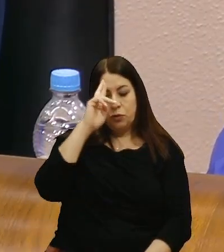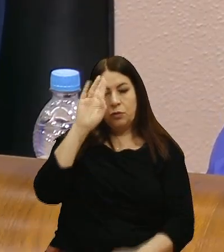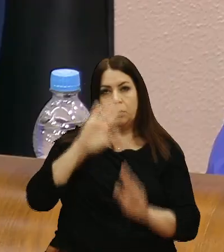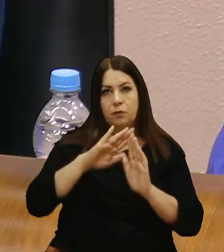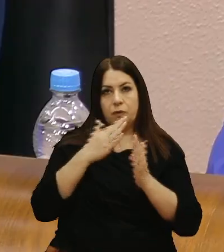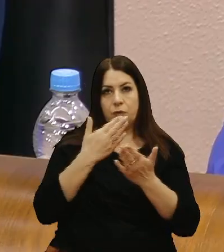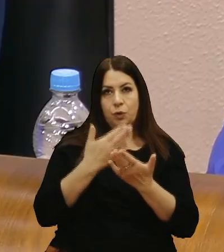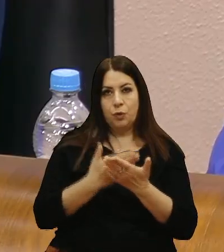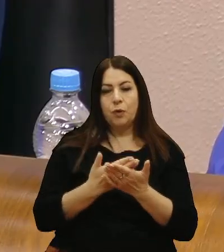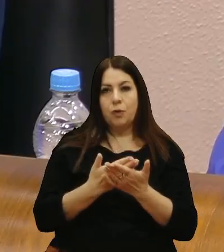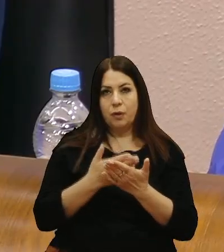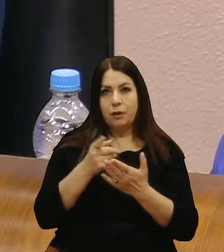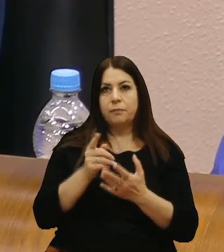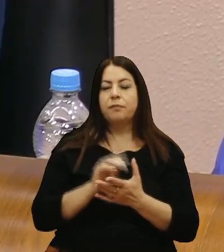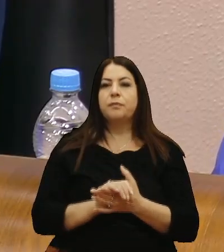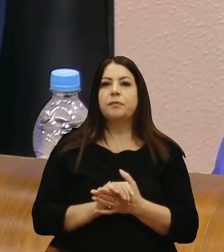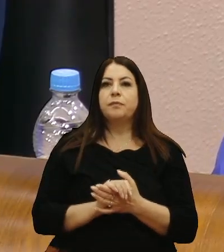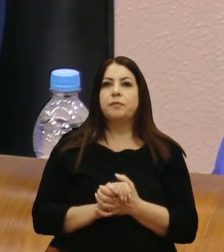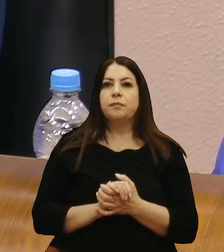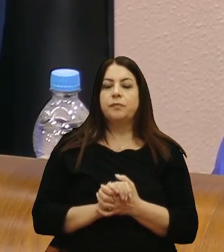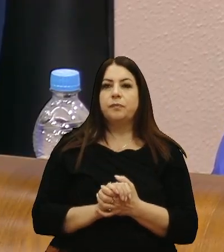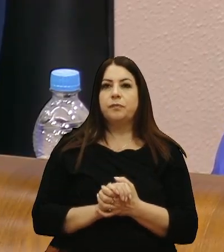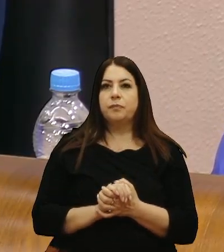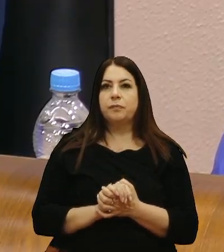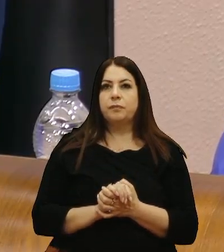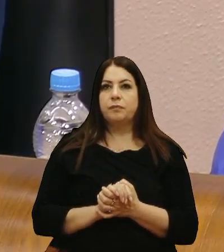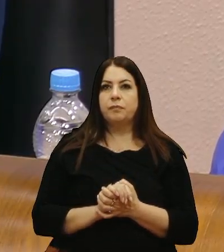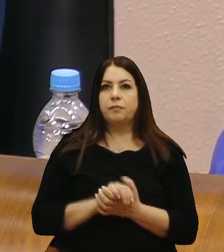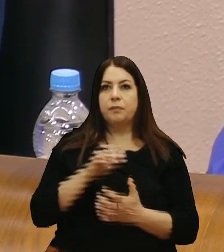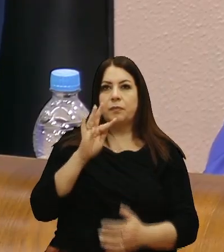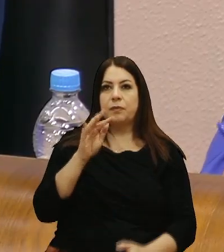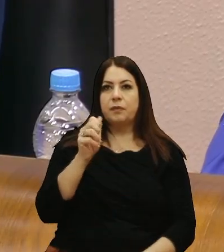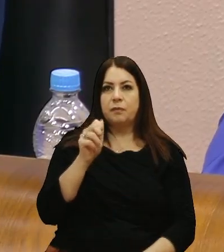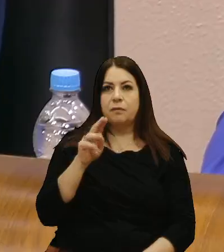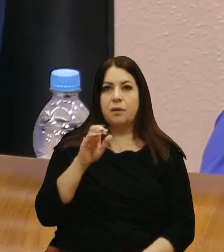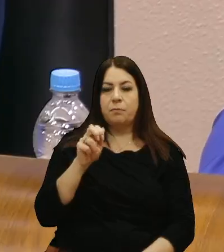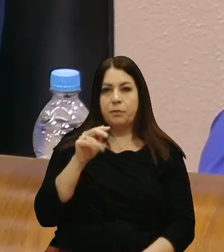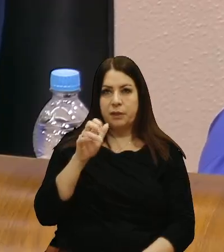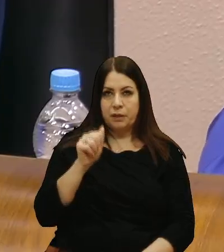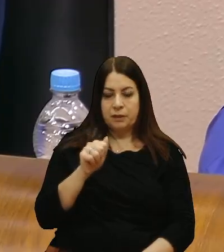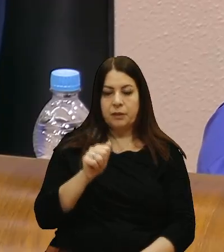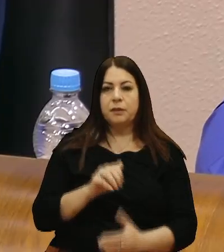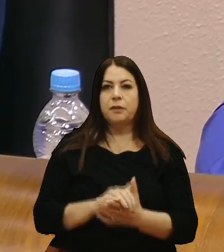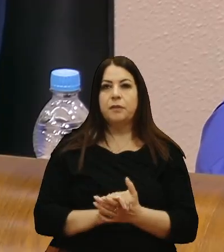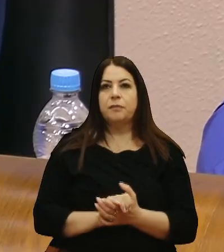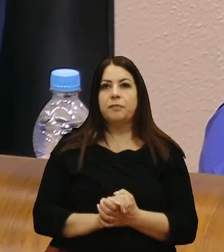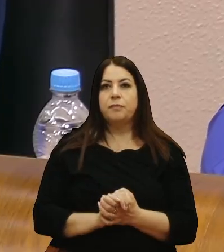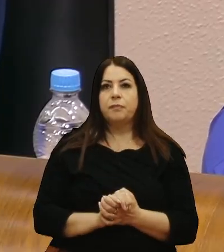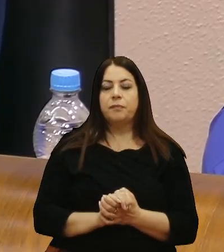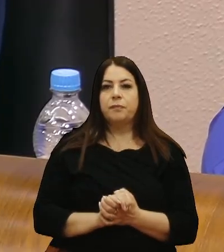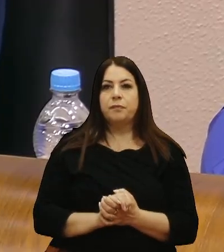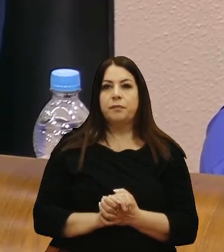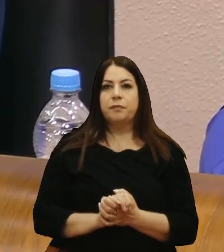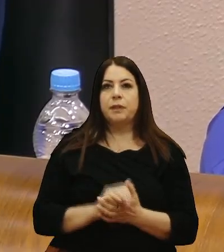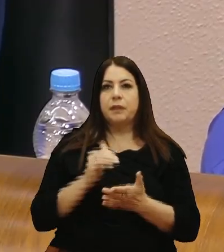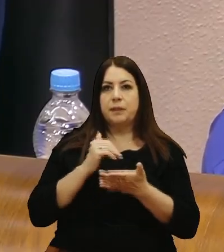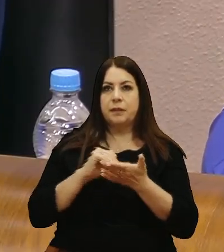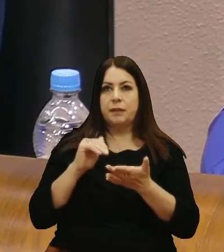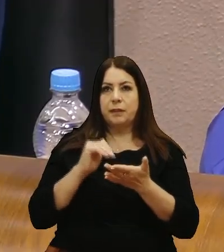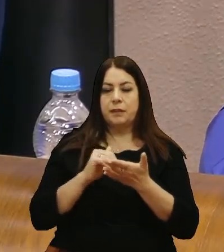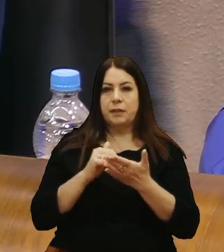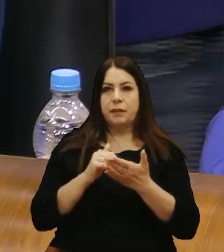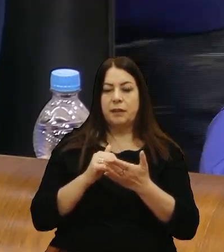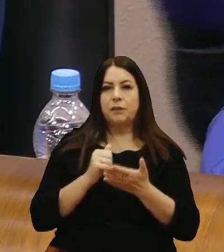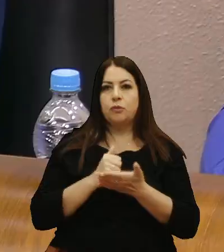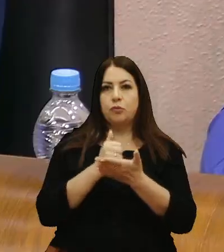Escola Municipal de Ensino Fundamental Giuseppe Garibaldi, Fabiana Duarte Melo Schosler, secretária adjunta